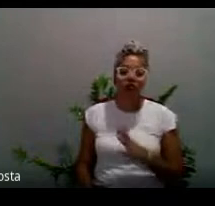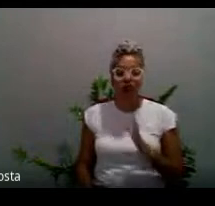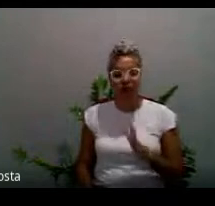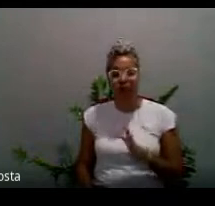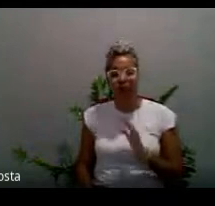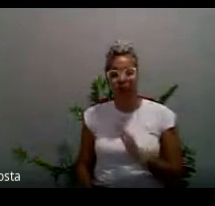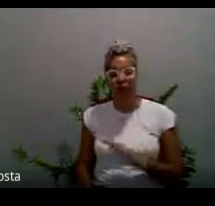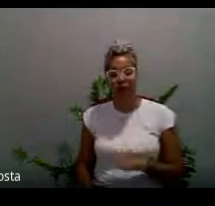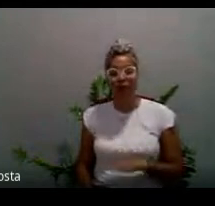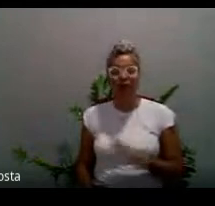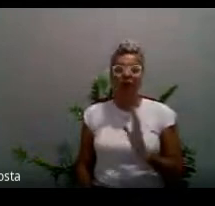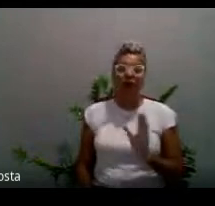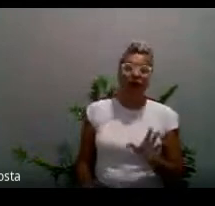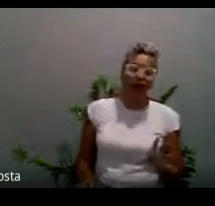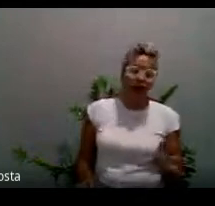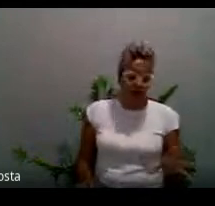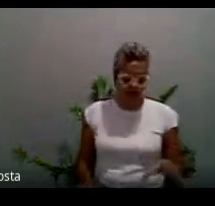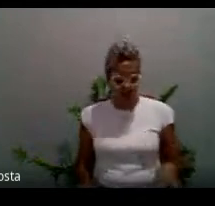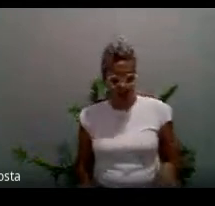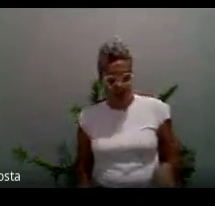todo o ano de 2020 e 2021,